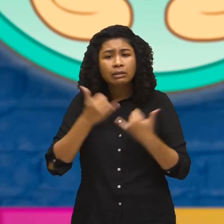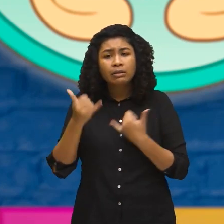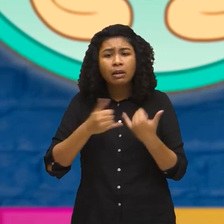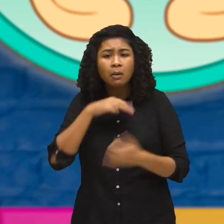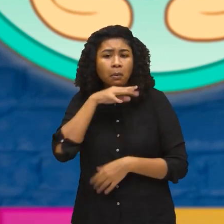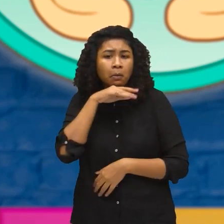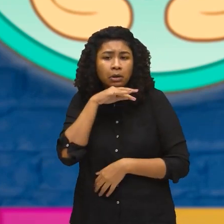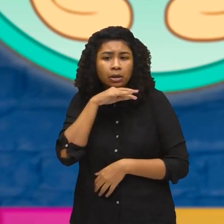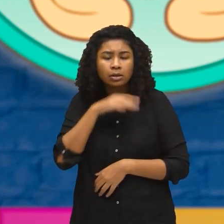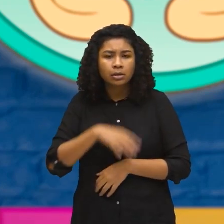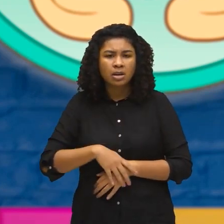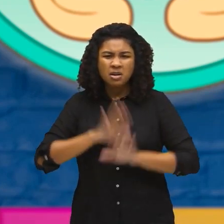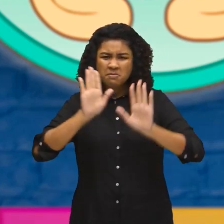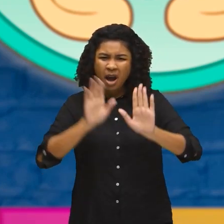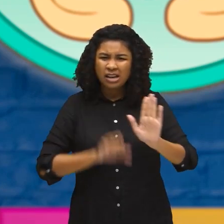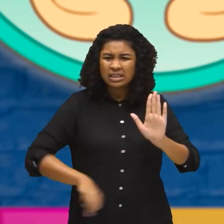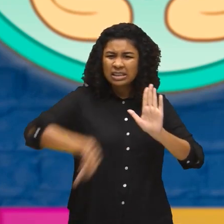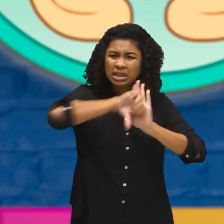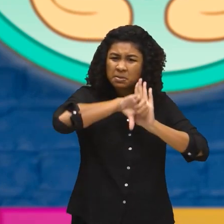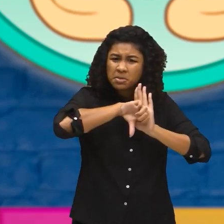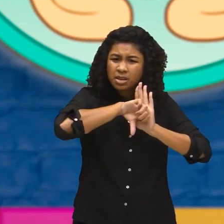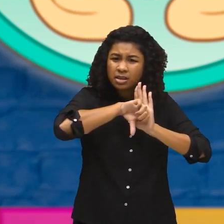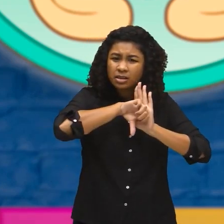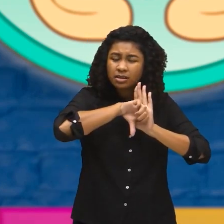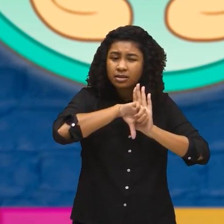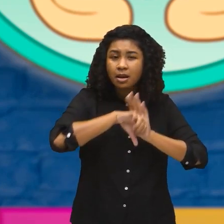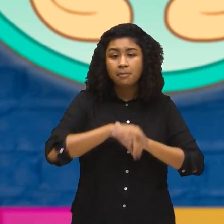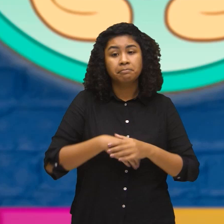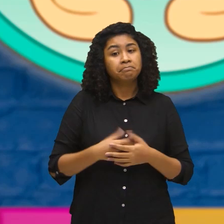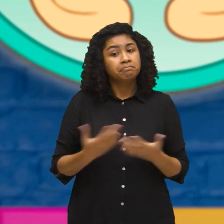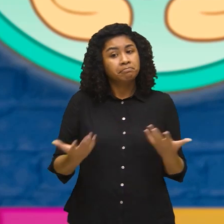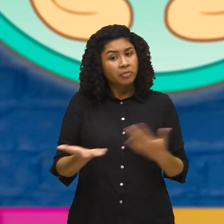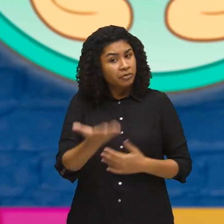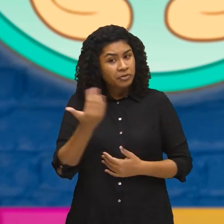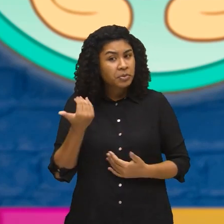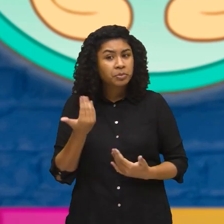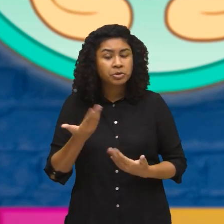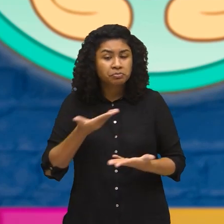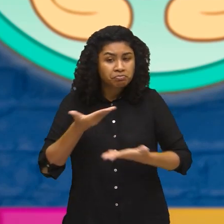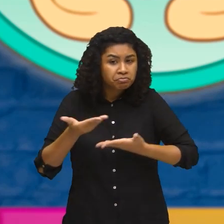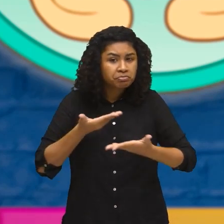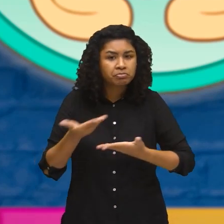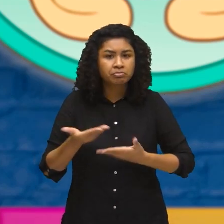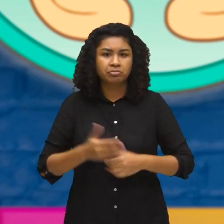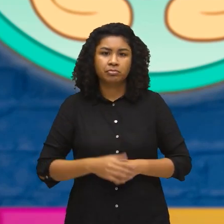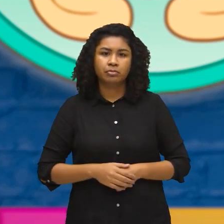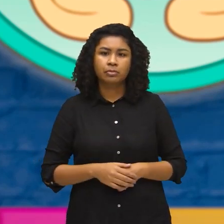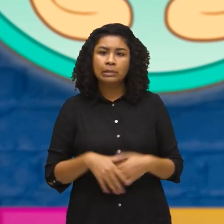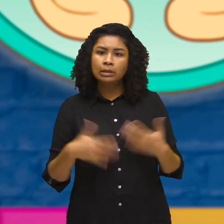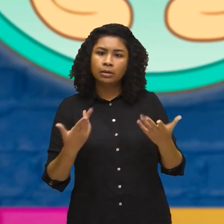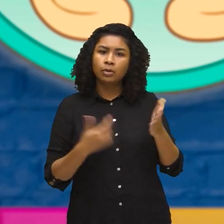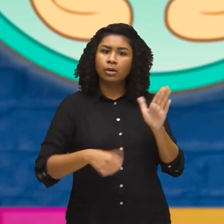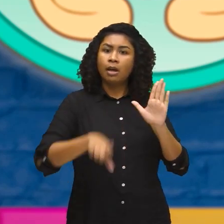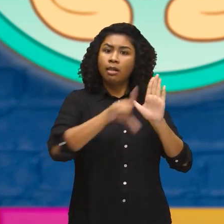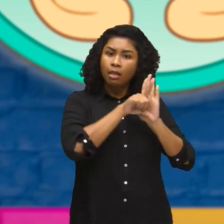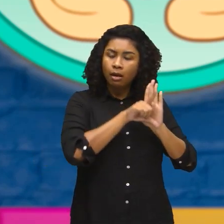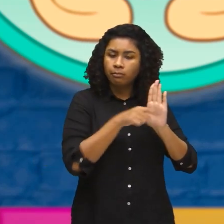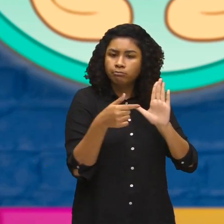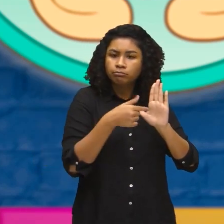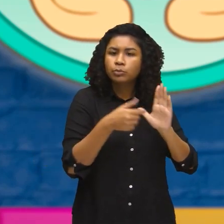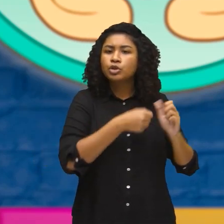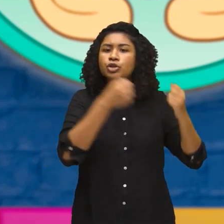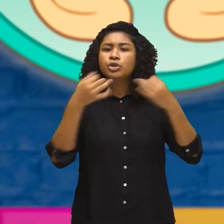vamos lá, gente. Pode seguir nessas situações da legislação, onde avisa que